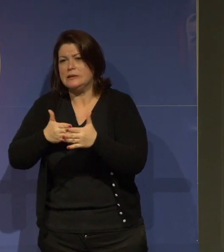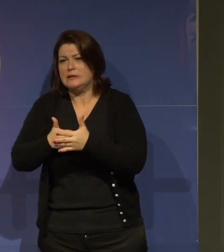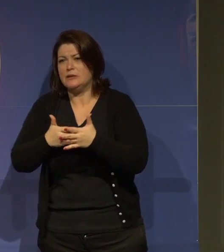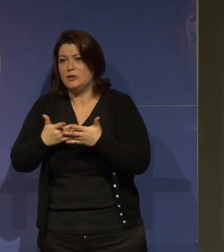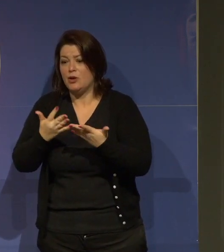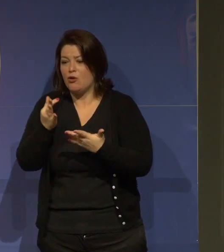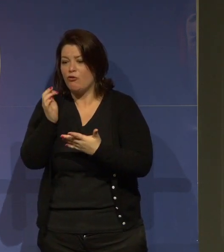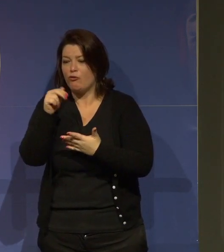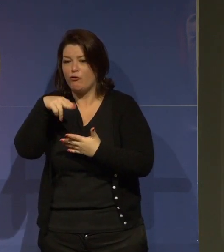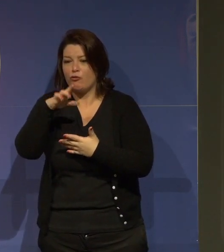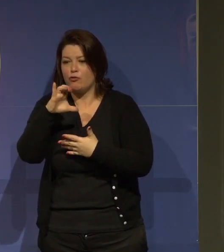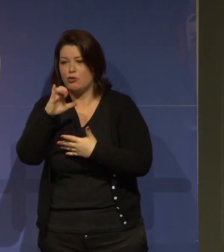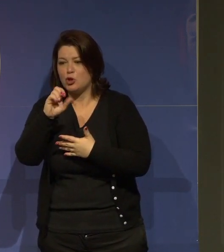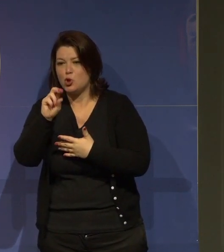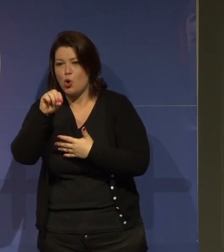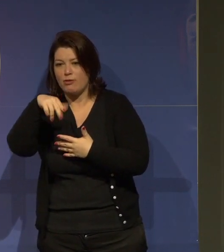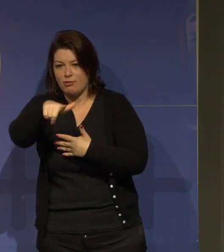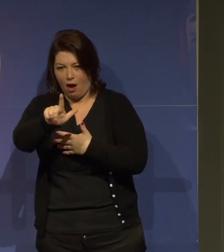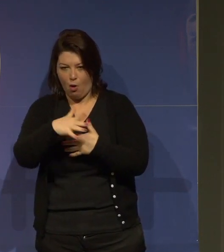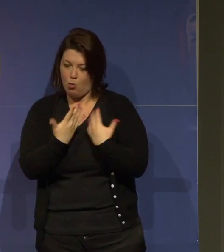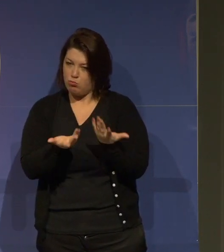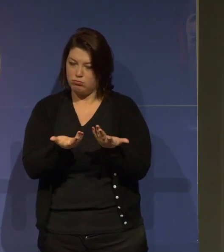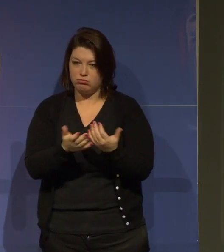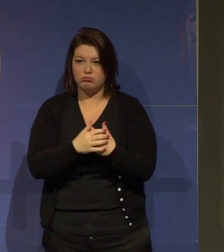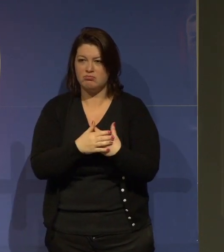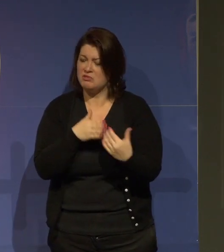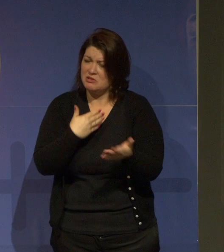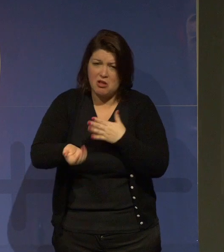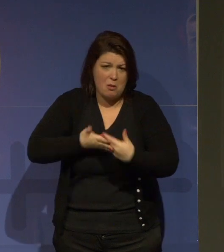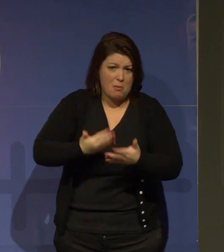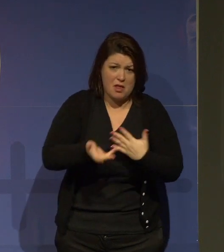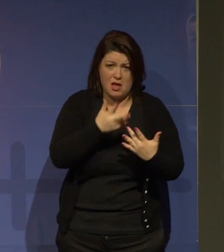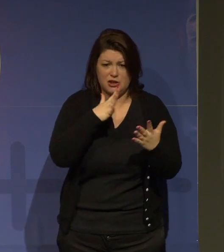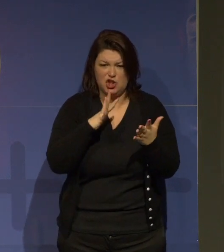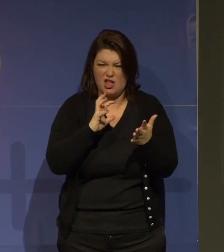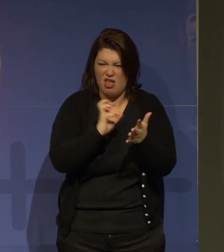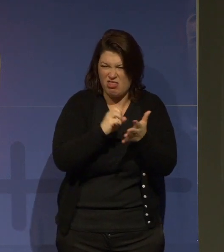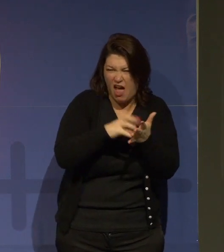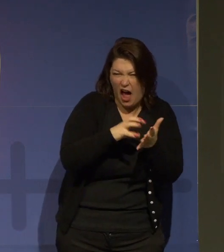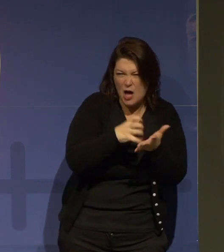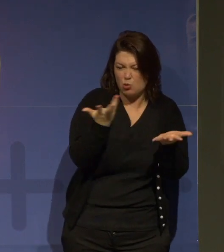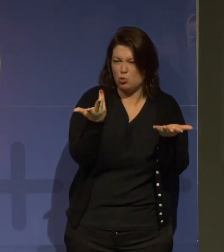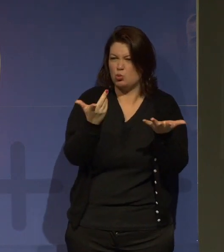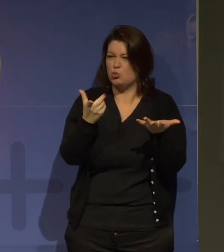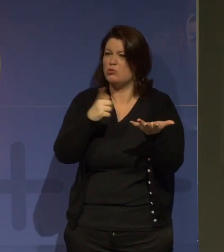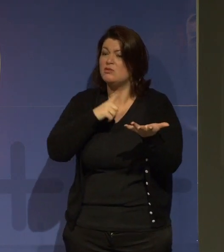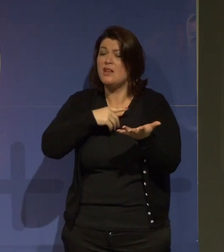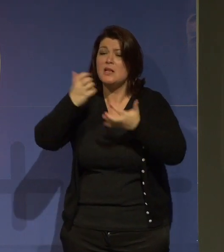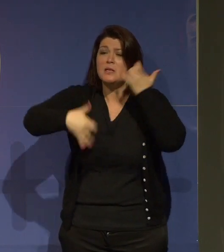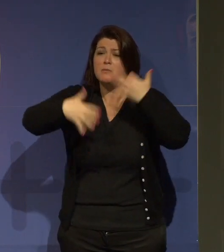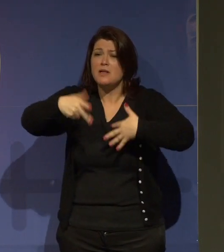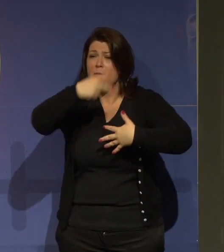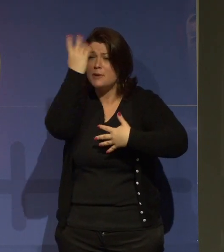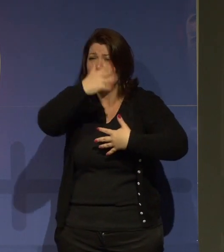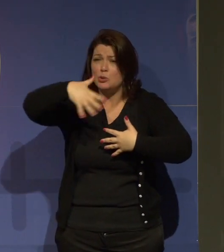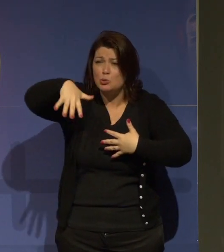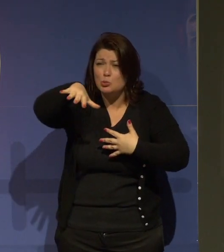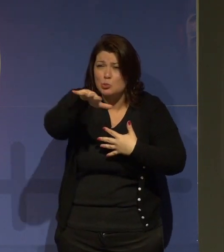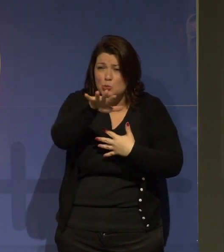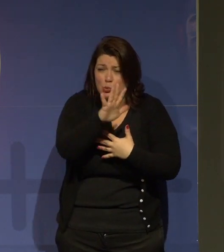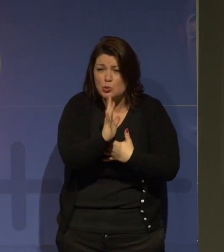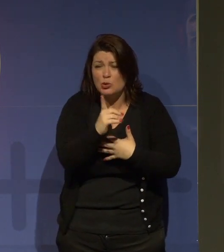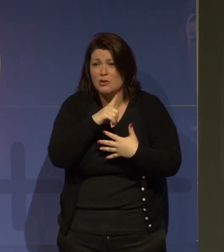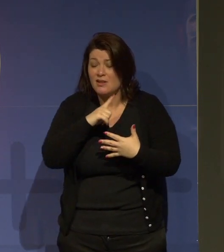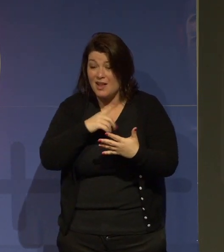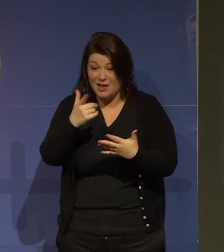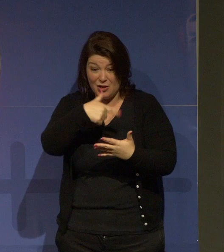funcional. Independentemente, né, dessa releitura dos dados, a gente está falando de um público que, a partir do momento